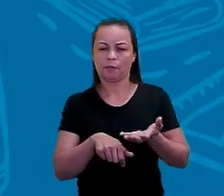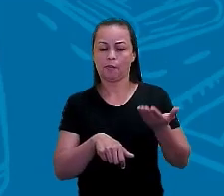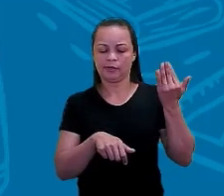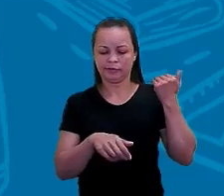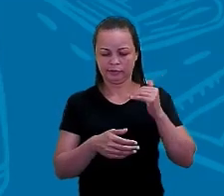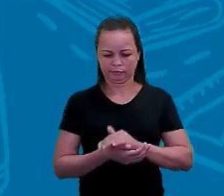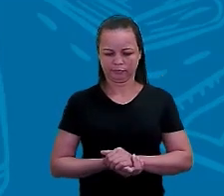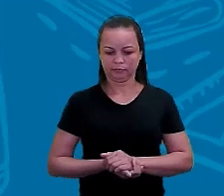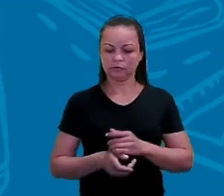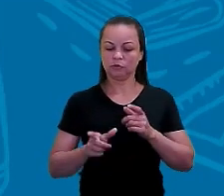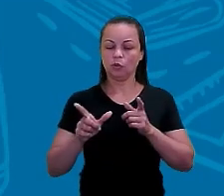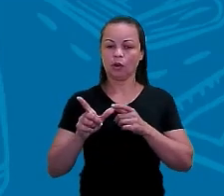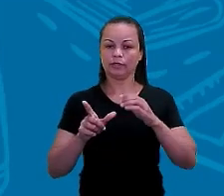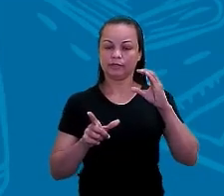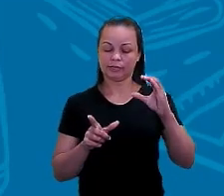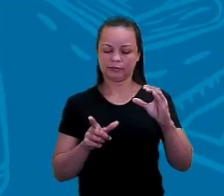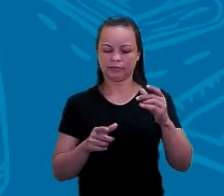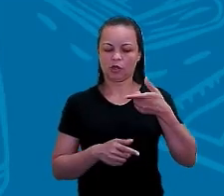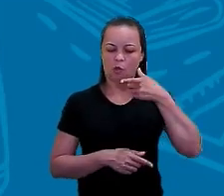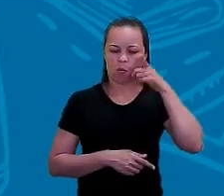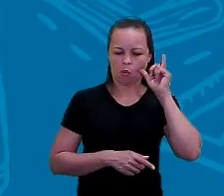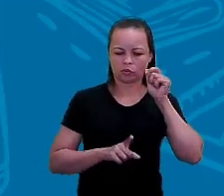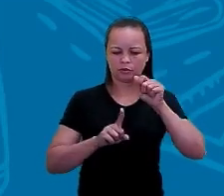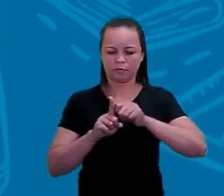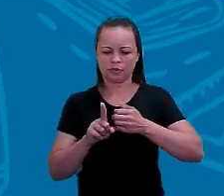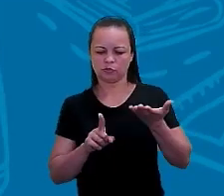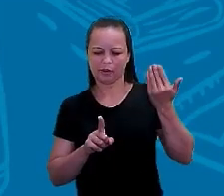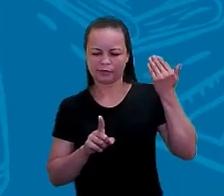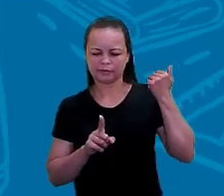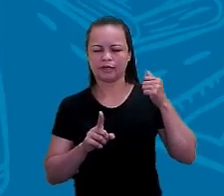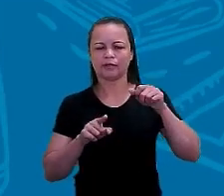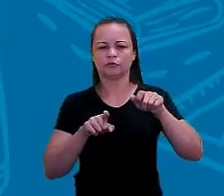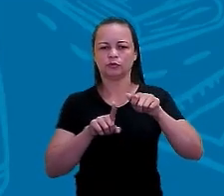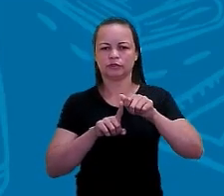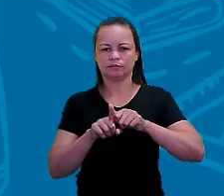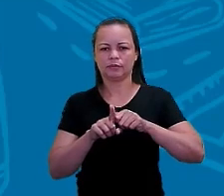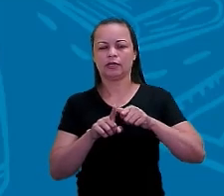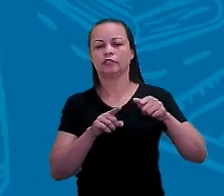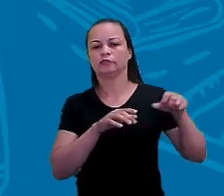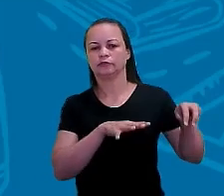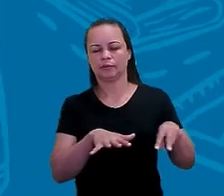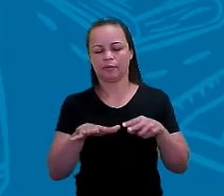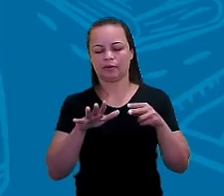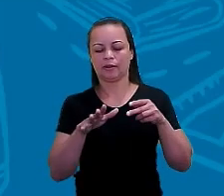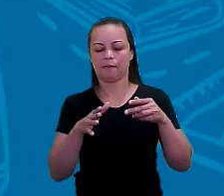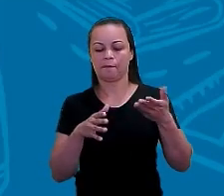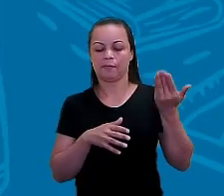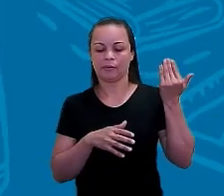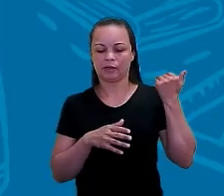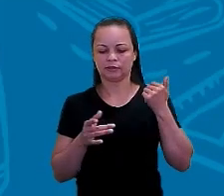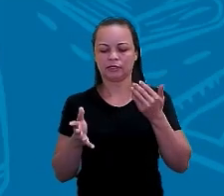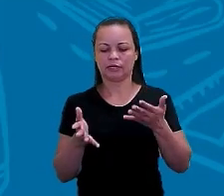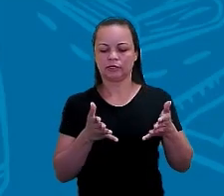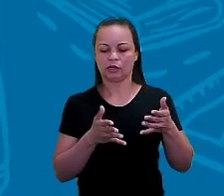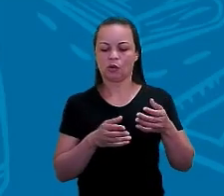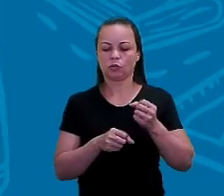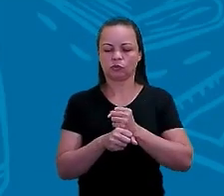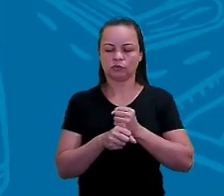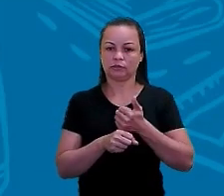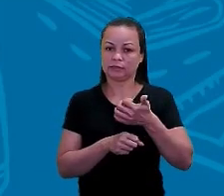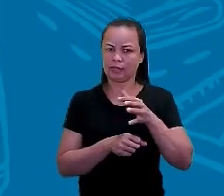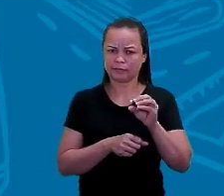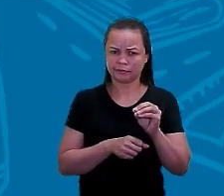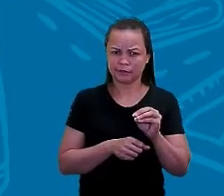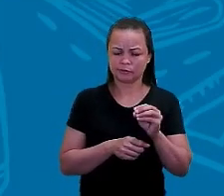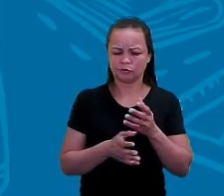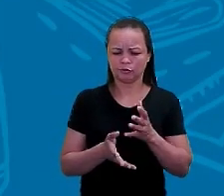passada ou há 10 anos. Yesterday é ontem, last month, mês passado, last week, semana passada,